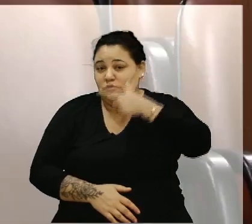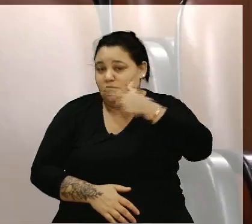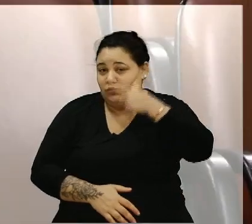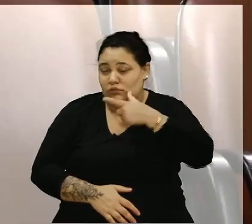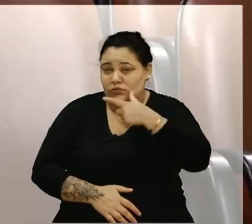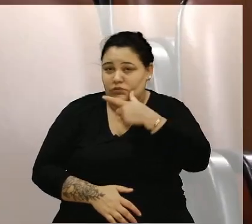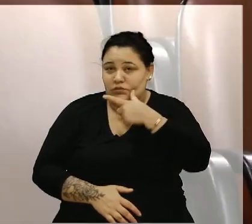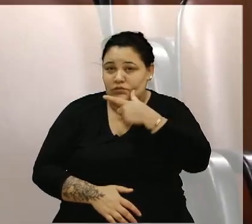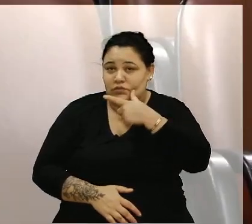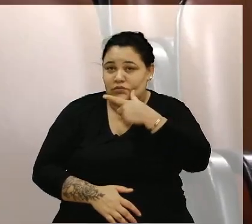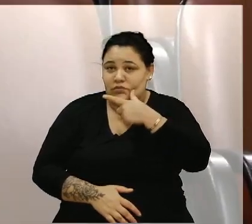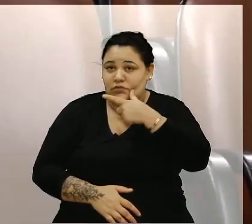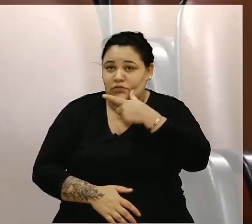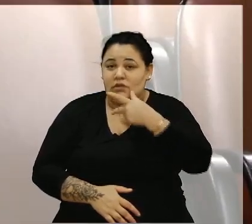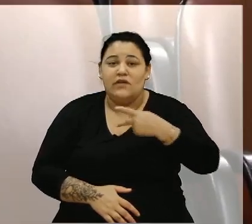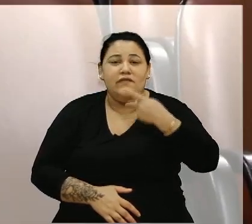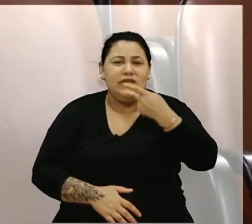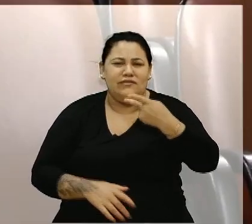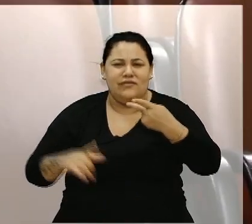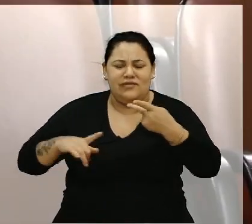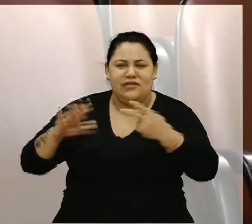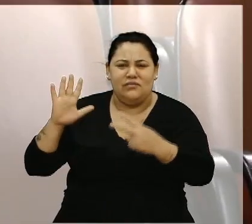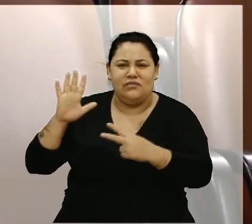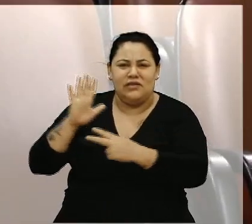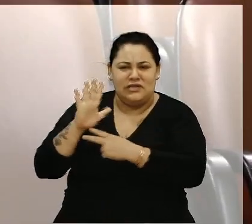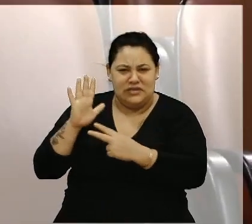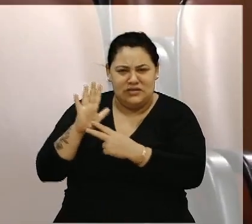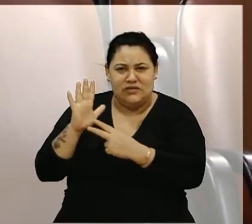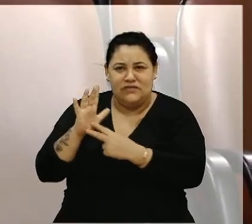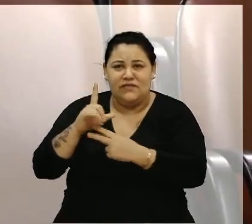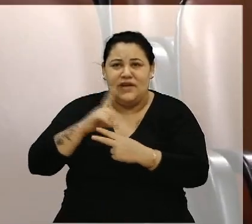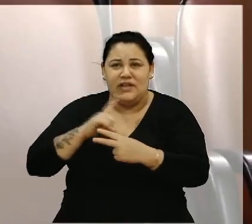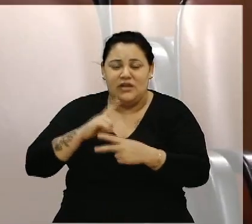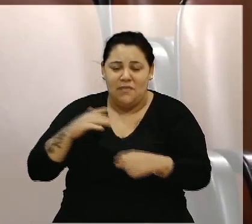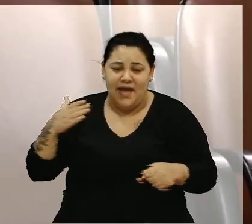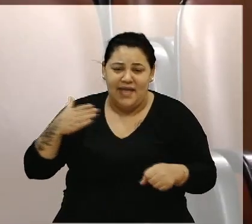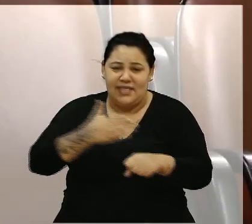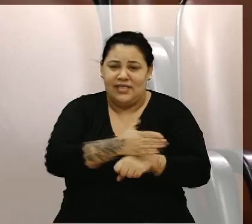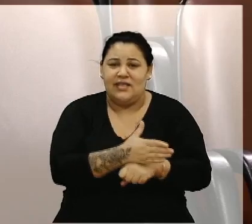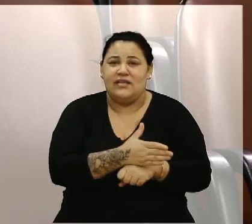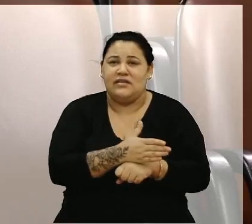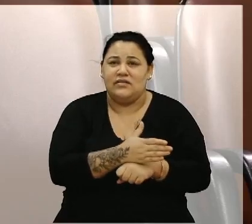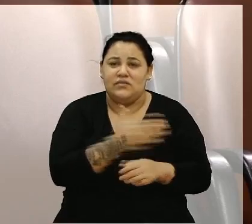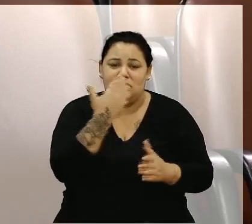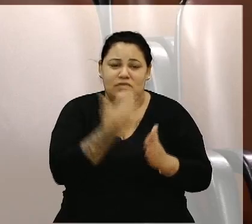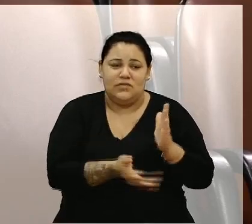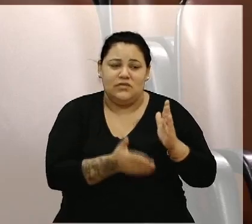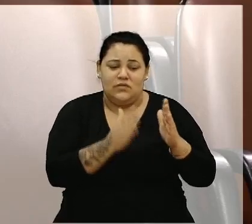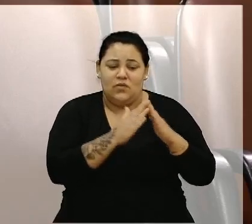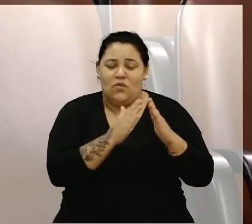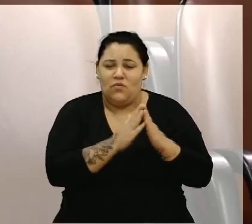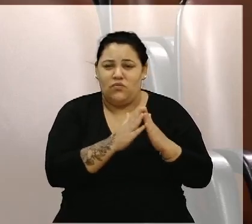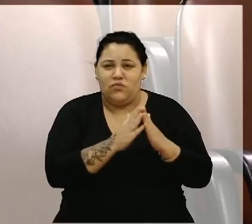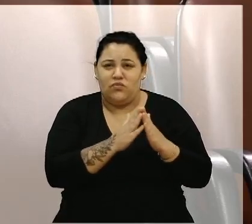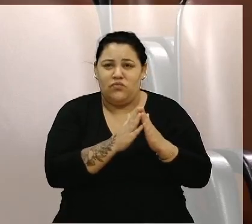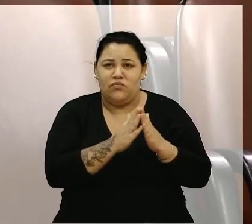vai ter uma invasão de pessoas que ficaram sem casas aqui na parte de baixo de Porto Alegre. Quero dizer que já